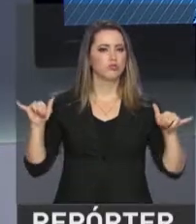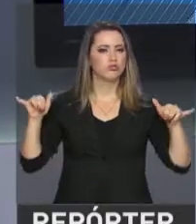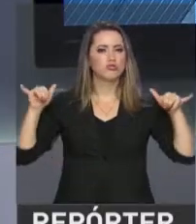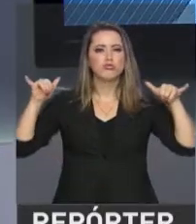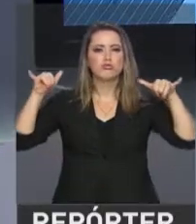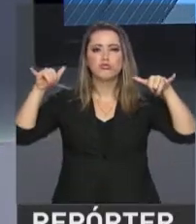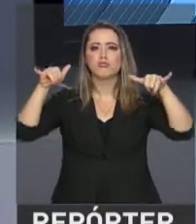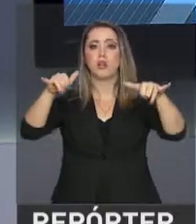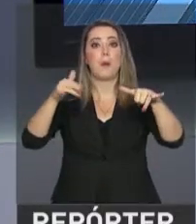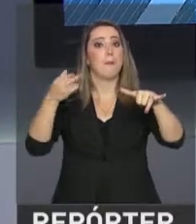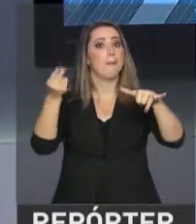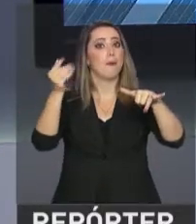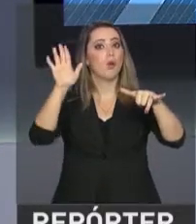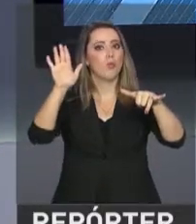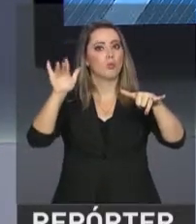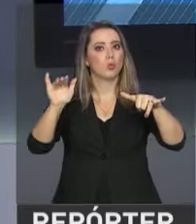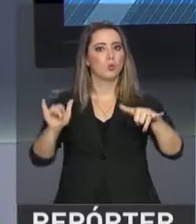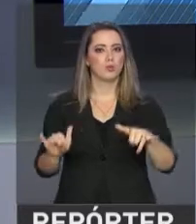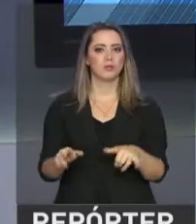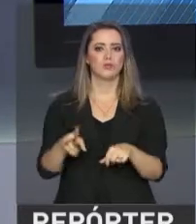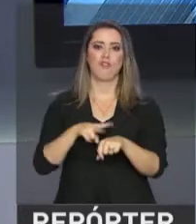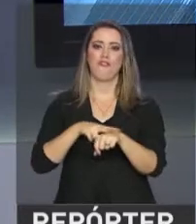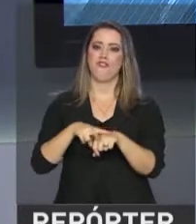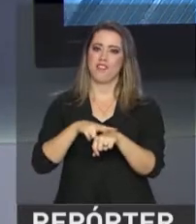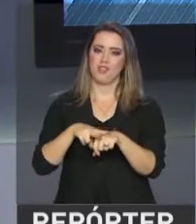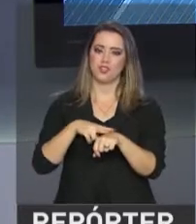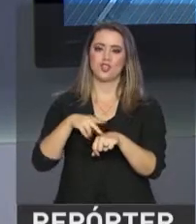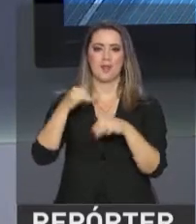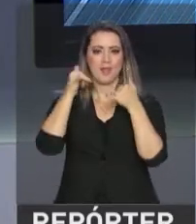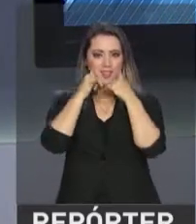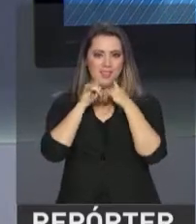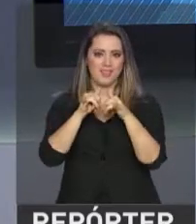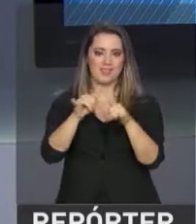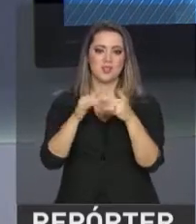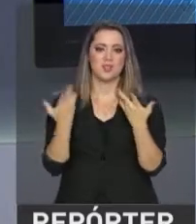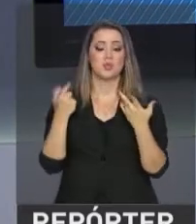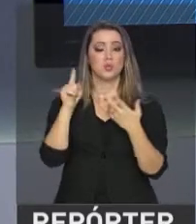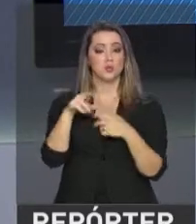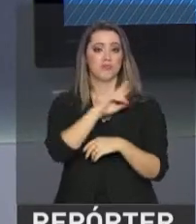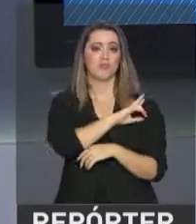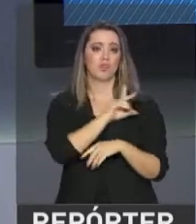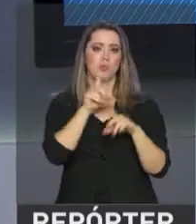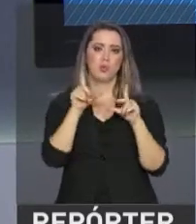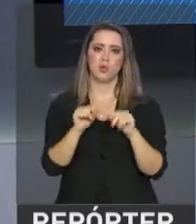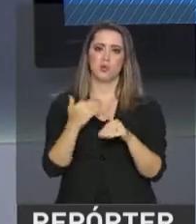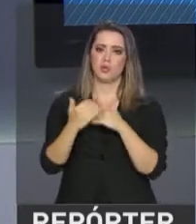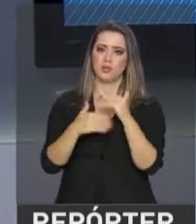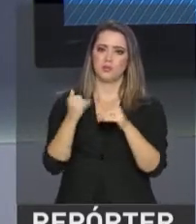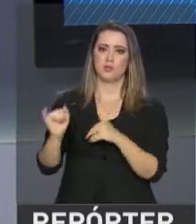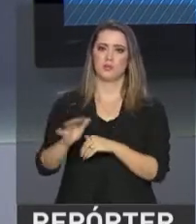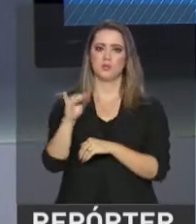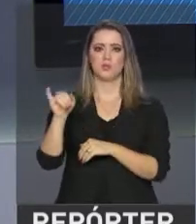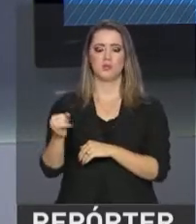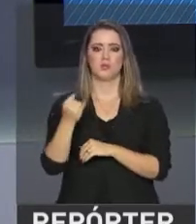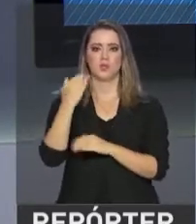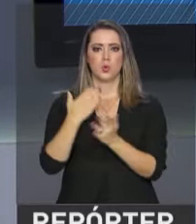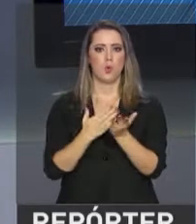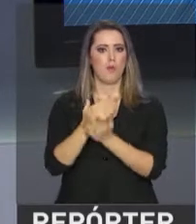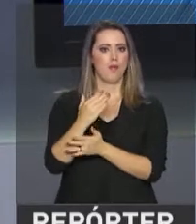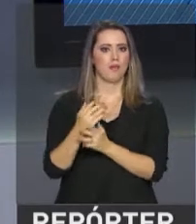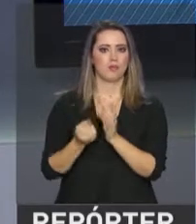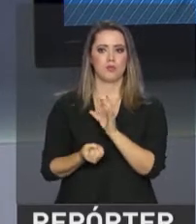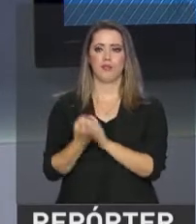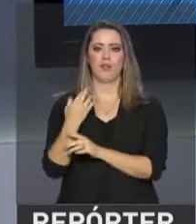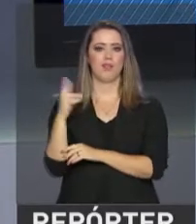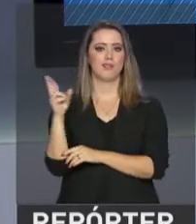aéreas mais baratas ea bandeira verde na conta de energia elétrica foram responsáveis pelo menor crescimento da inflação em janeiro desde o